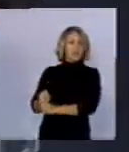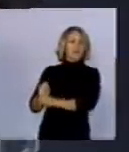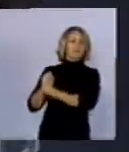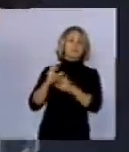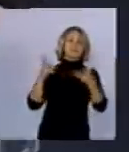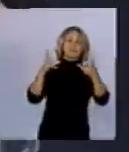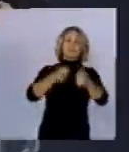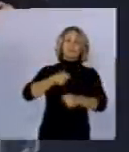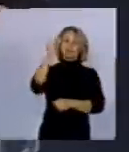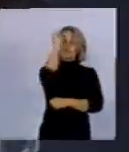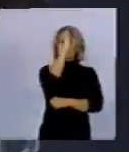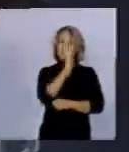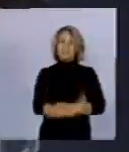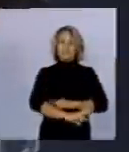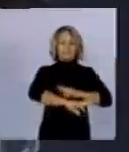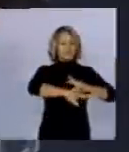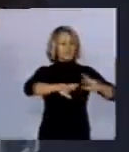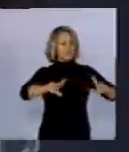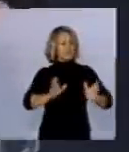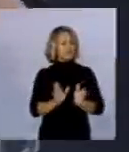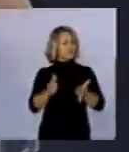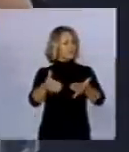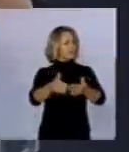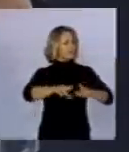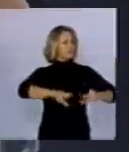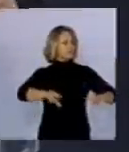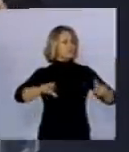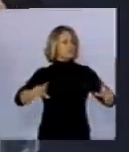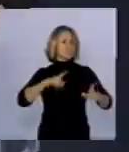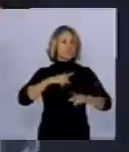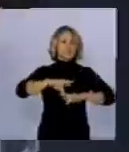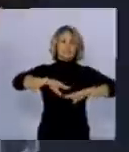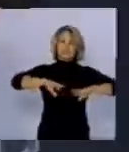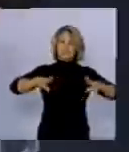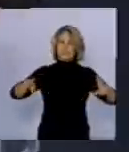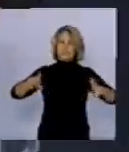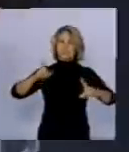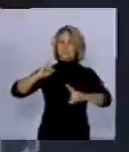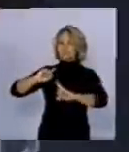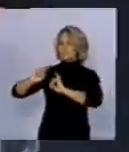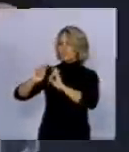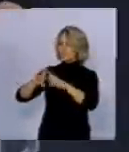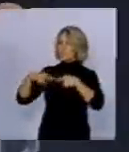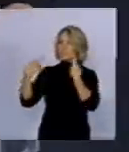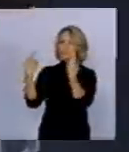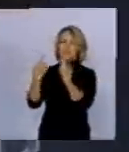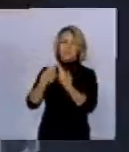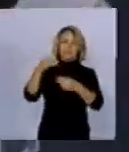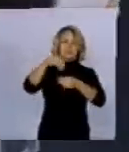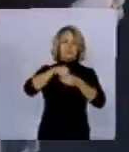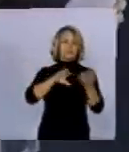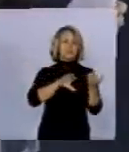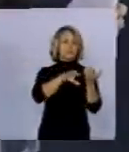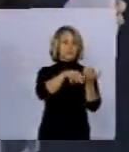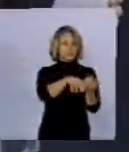de norte a sul nos mais diferentes fóruns e contou com diversas audiências públicas no Congresso